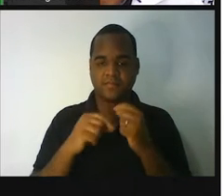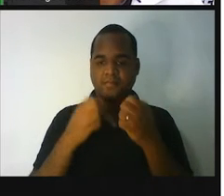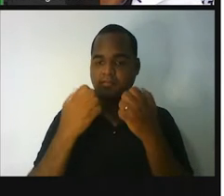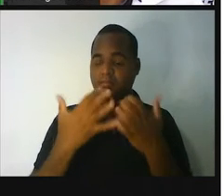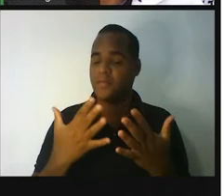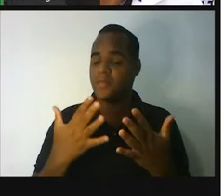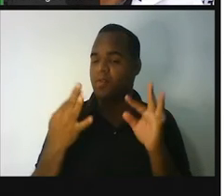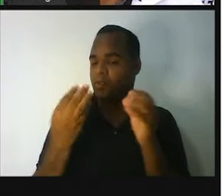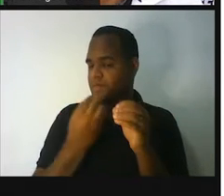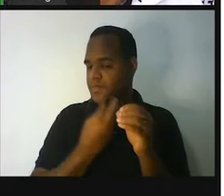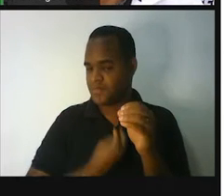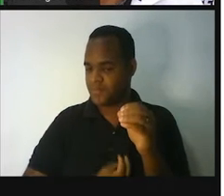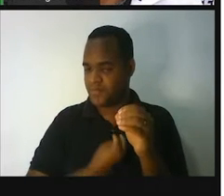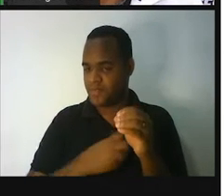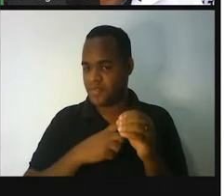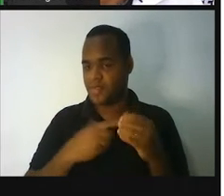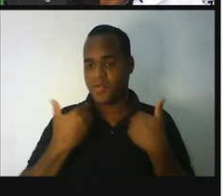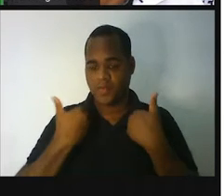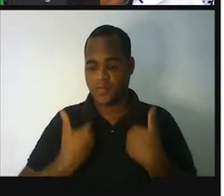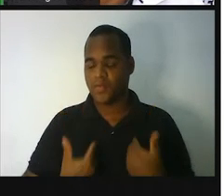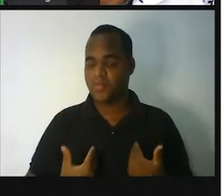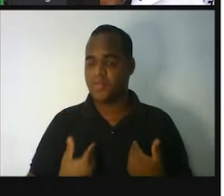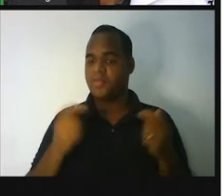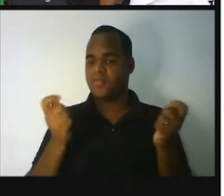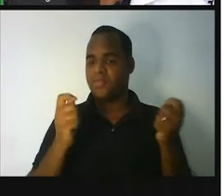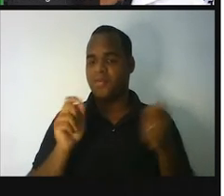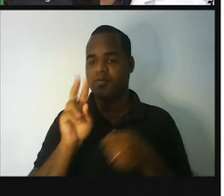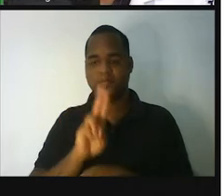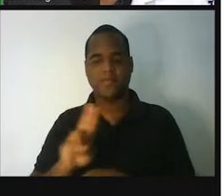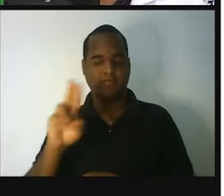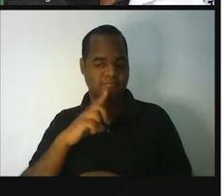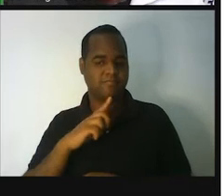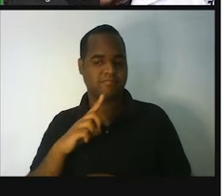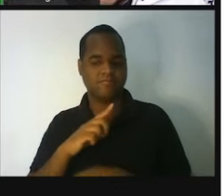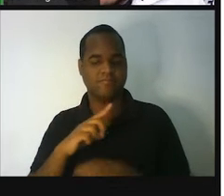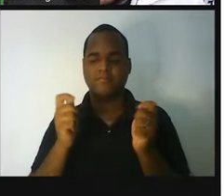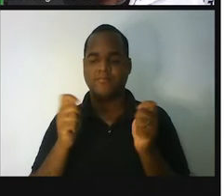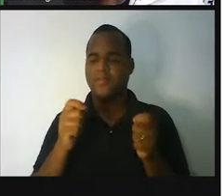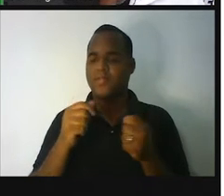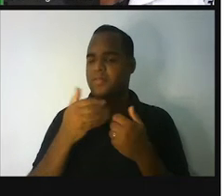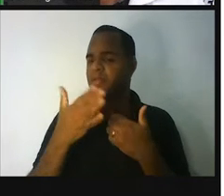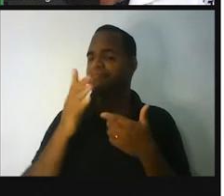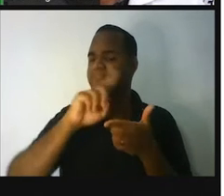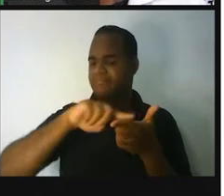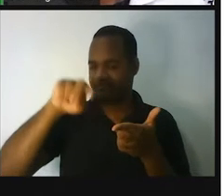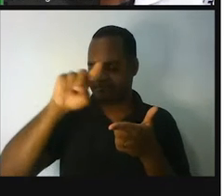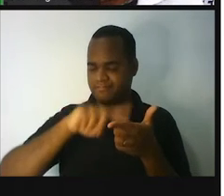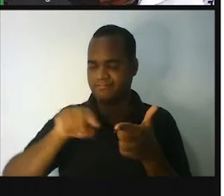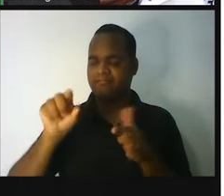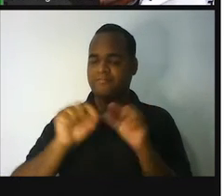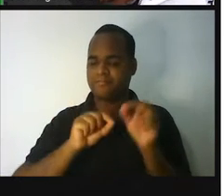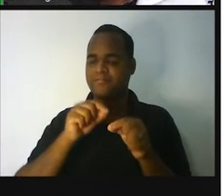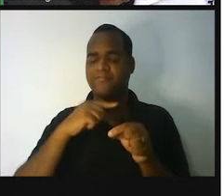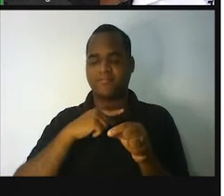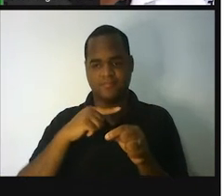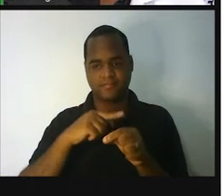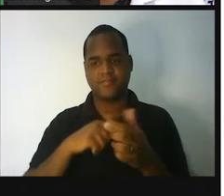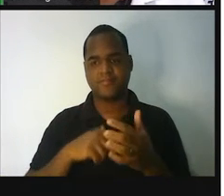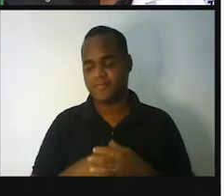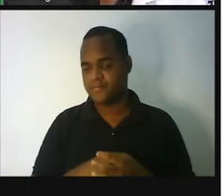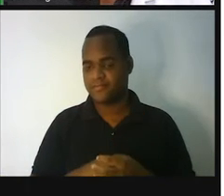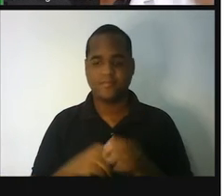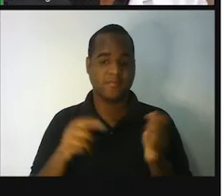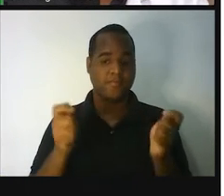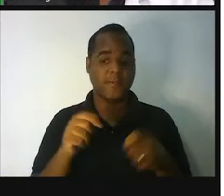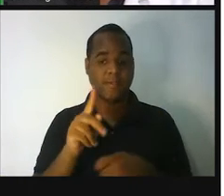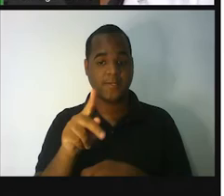corpo podem ser usados como instrumentos de medidas só que isso gera um probleminha né porque uma coisa é